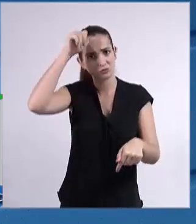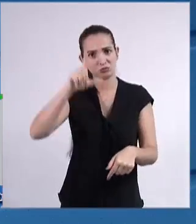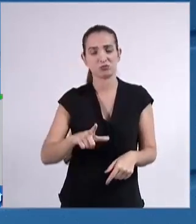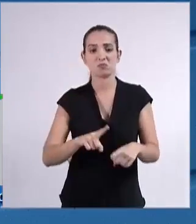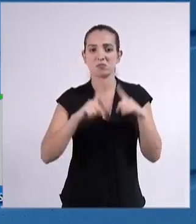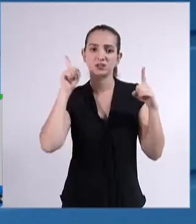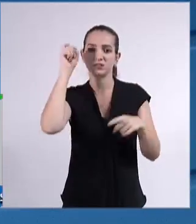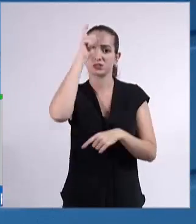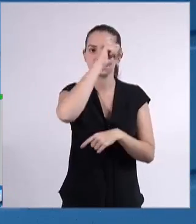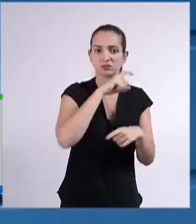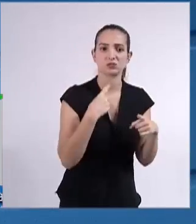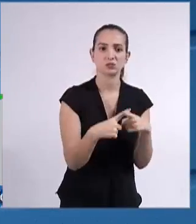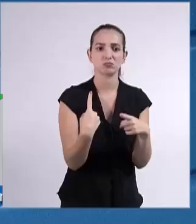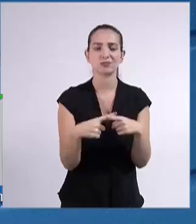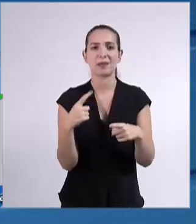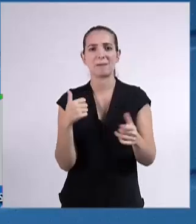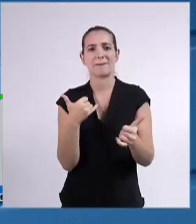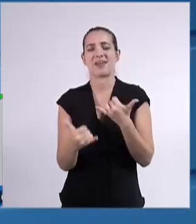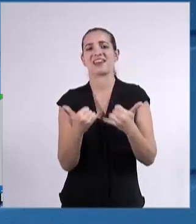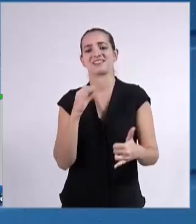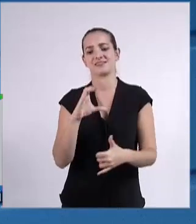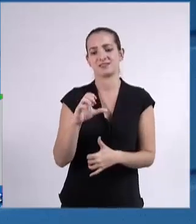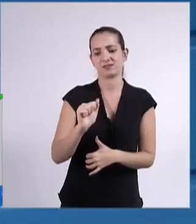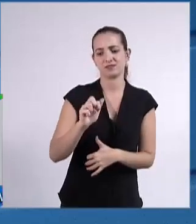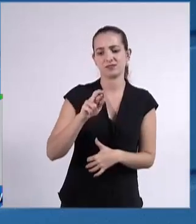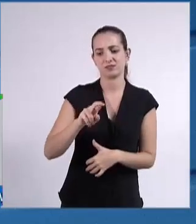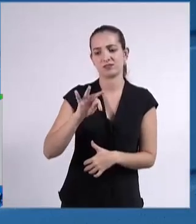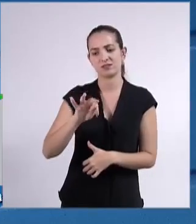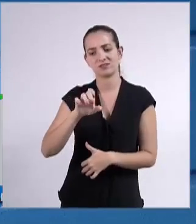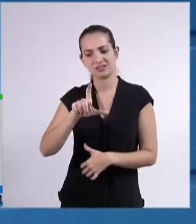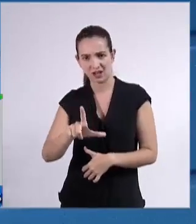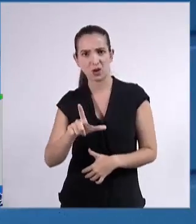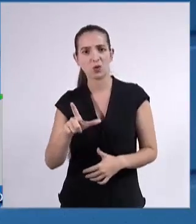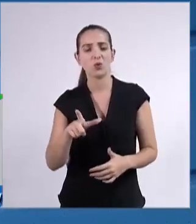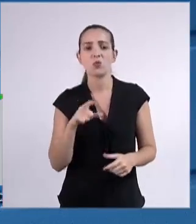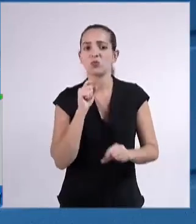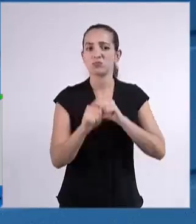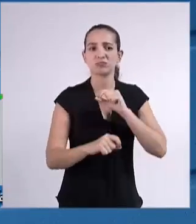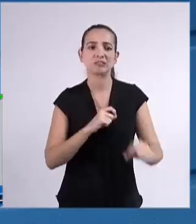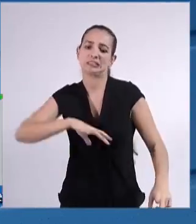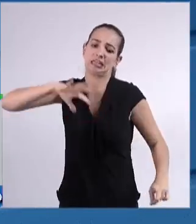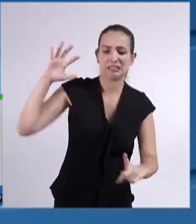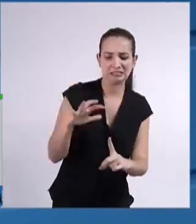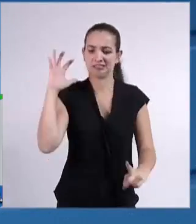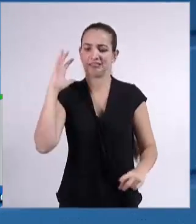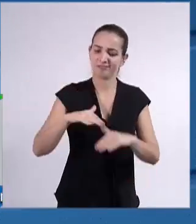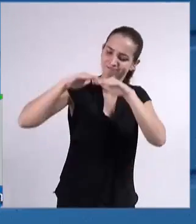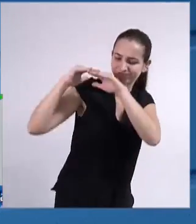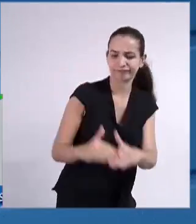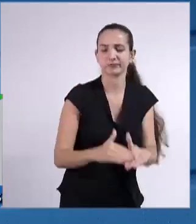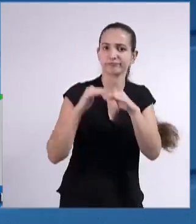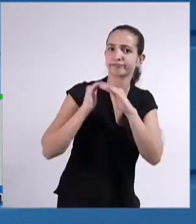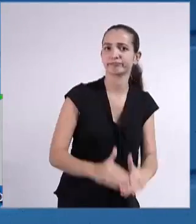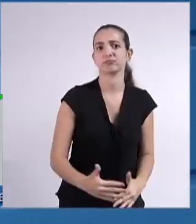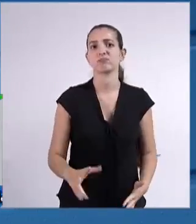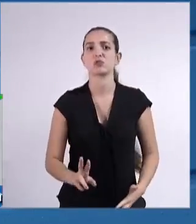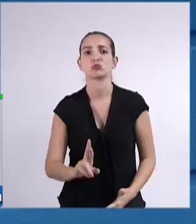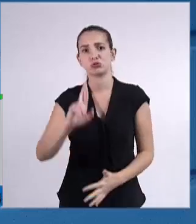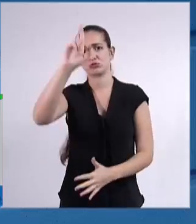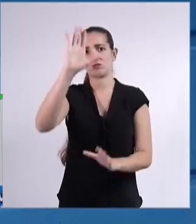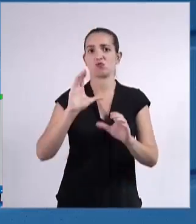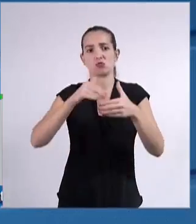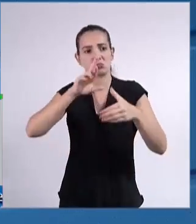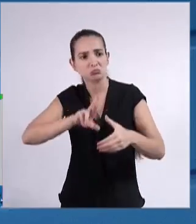cartel, com esse, sabe, essas coisas arcaicas que não contribuem com nada, mas que não saem do poder.